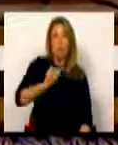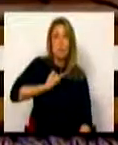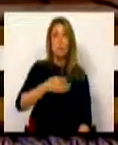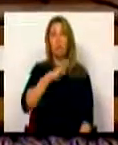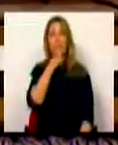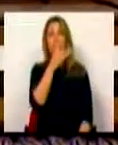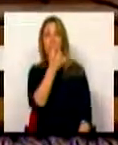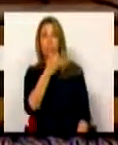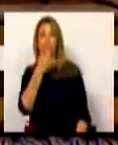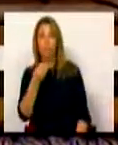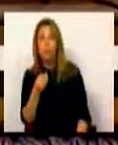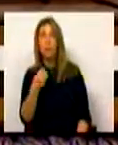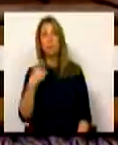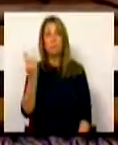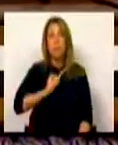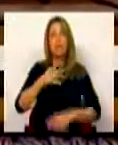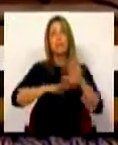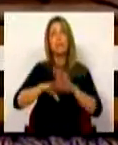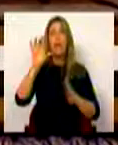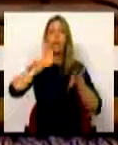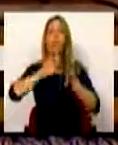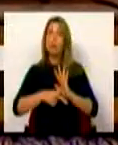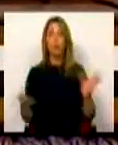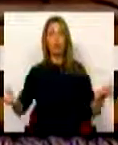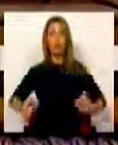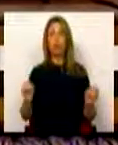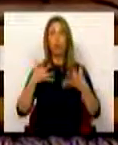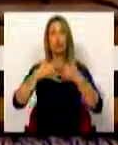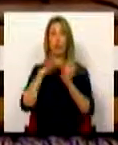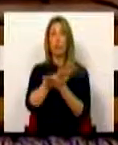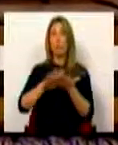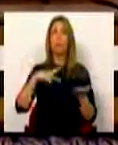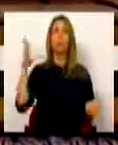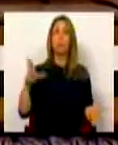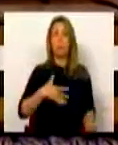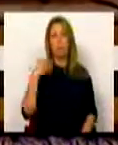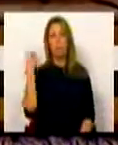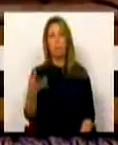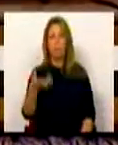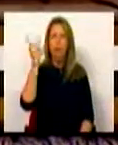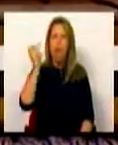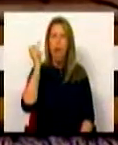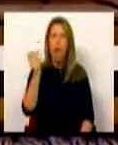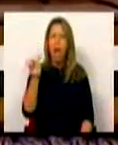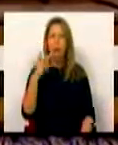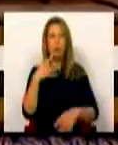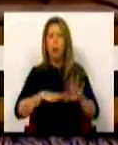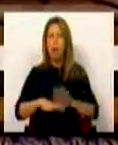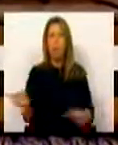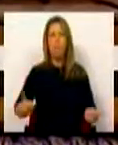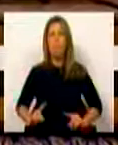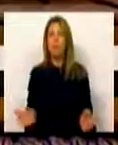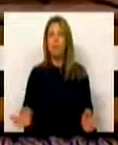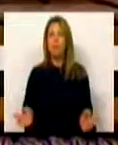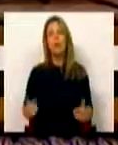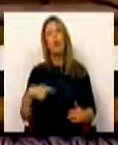e tivemos que fazer os projetos que não estavam na Infraestruturas de Portugal e é lamentável que durante anos não os tivessem feito. Fizemos o